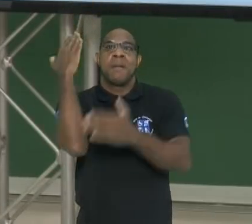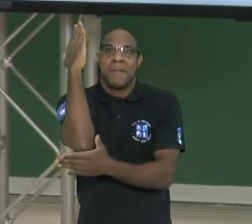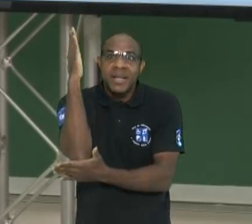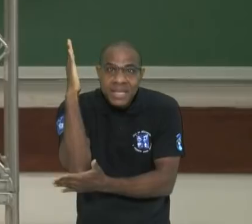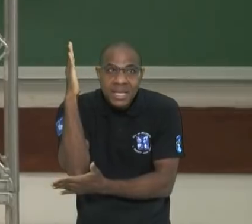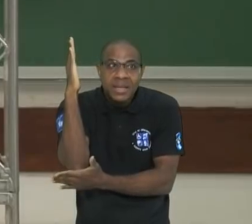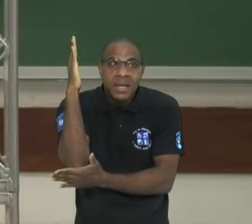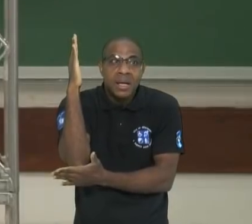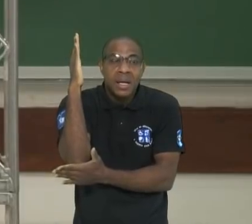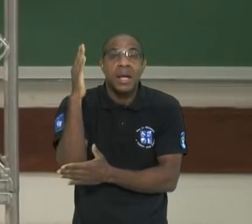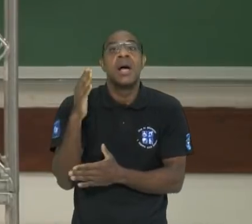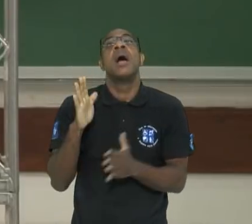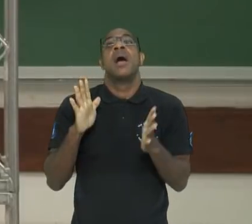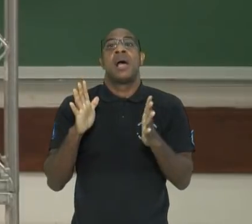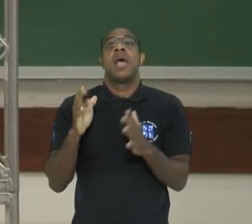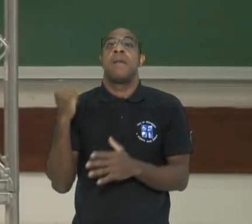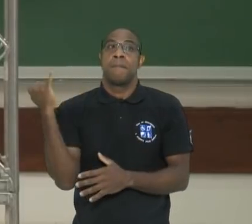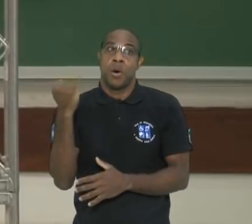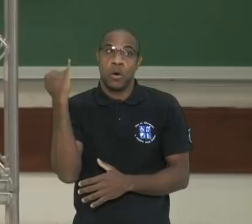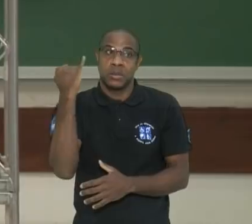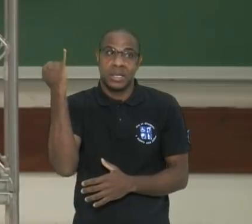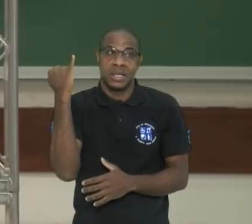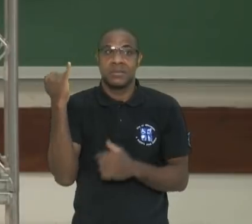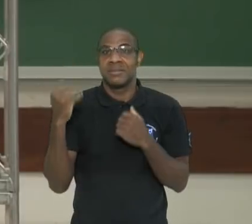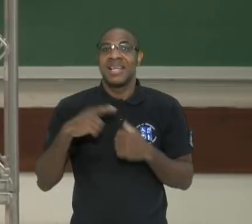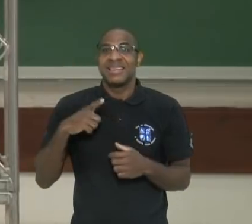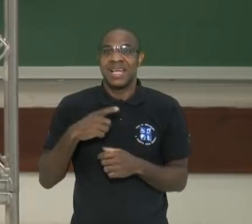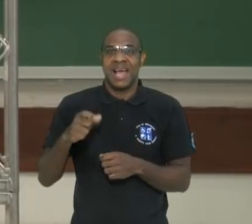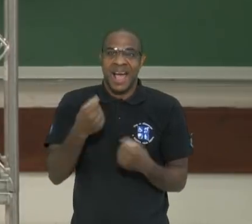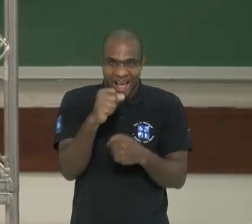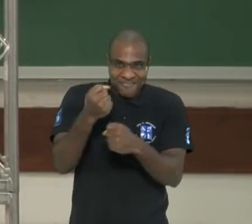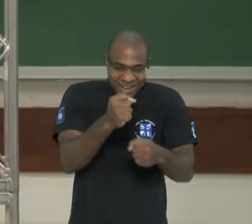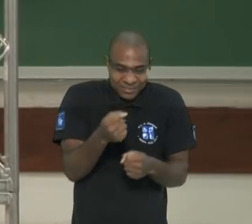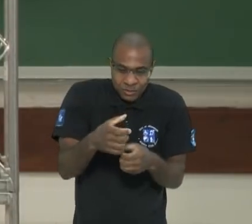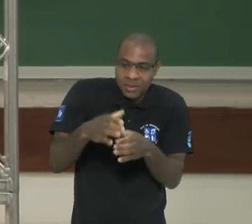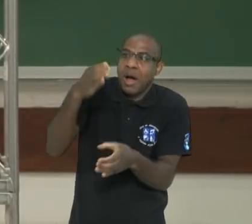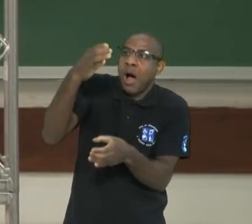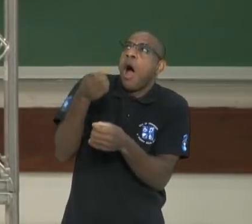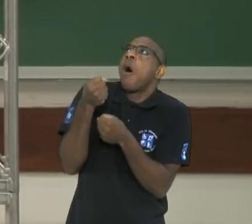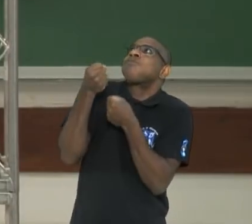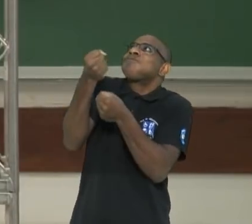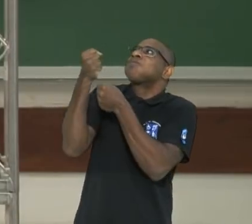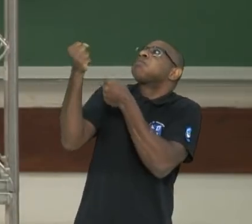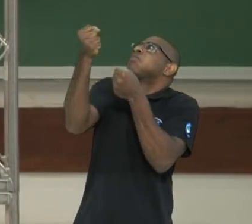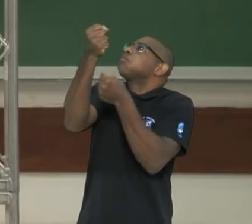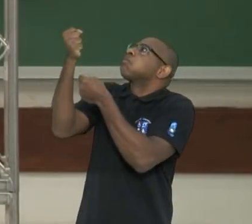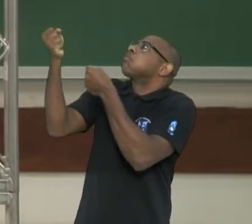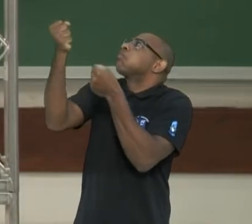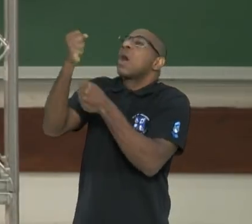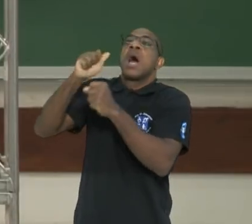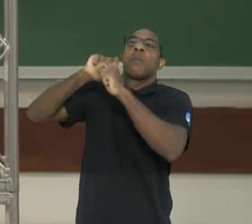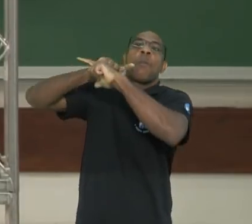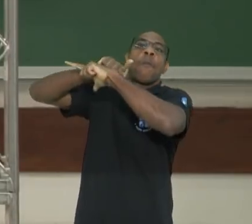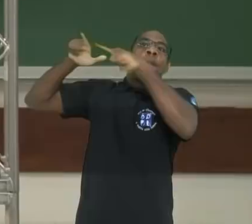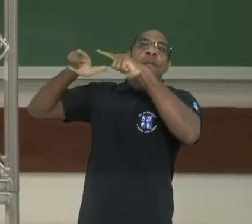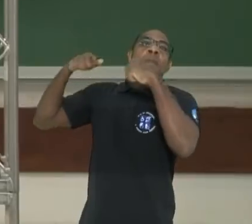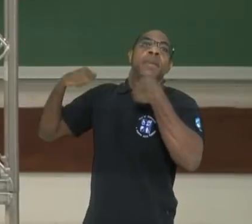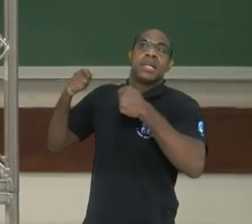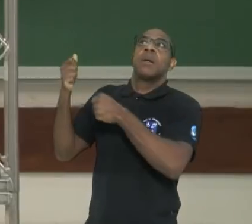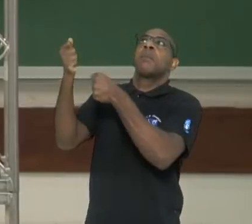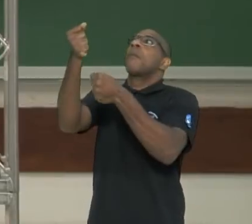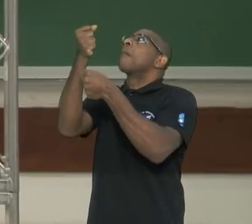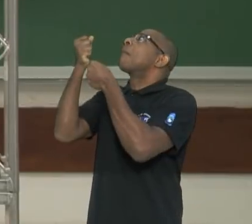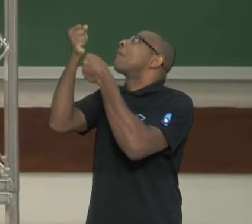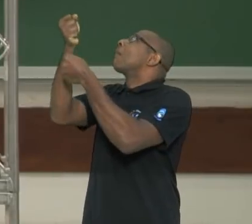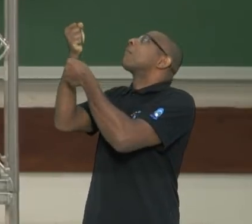é muito importante ter aquelas vassouras gigantes, né, pessoal, para tirar a pó lá de cima, para eliminar qualquer